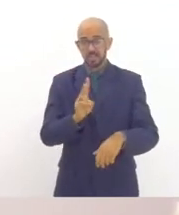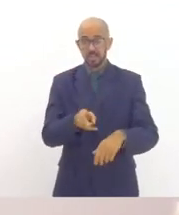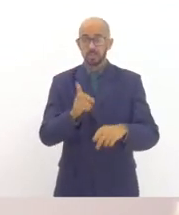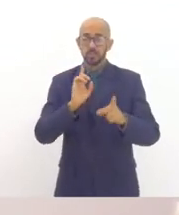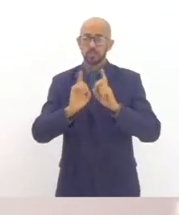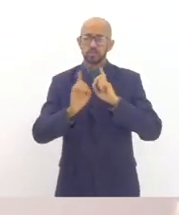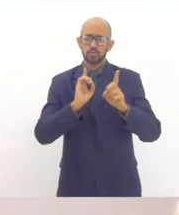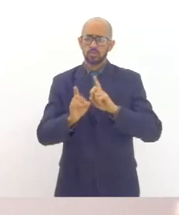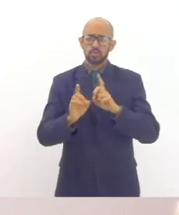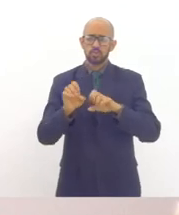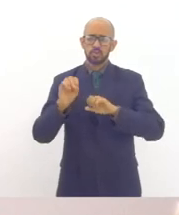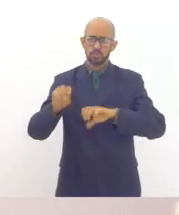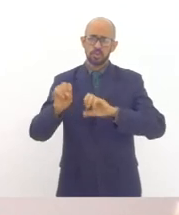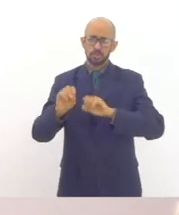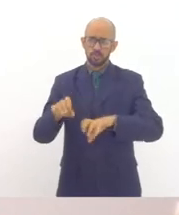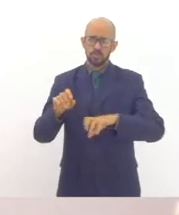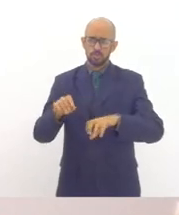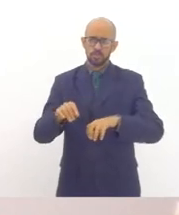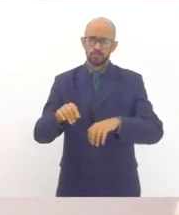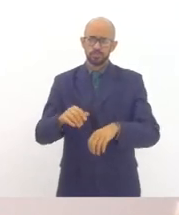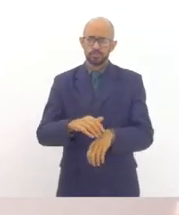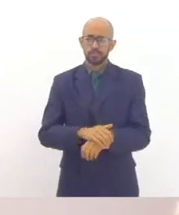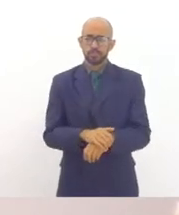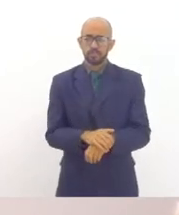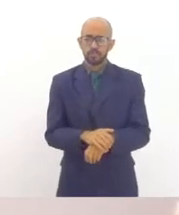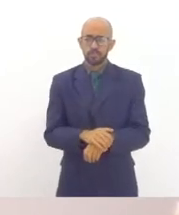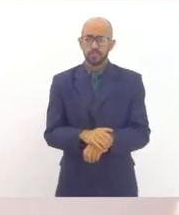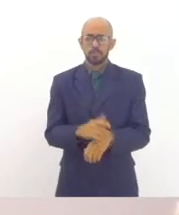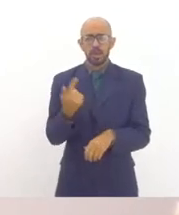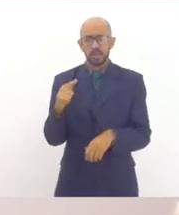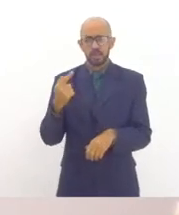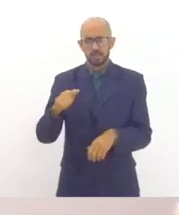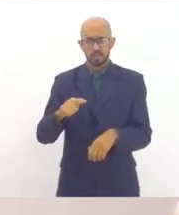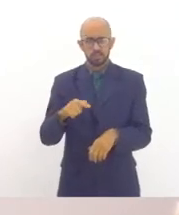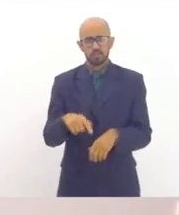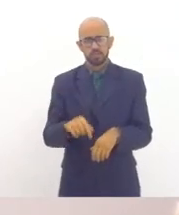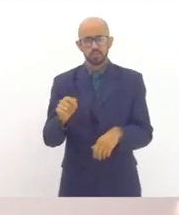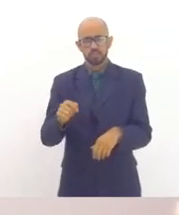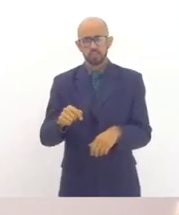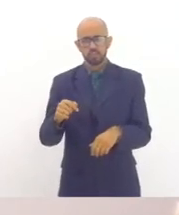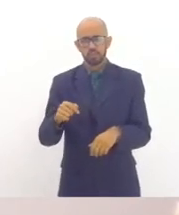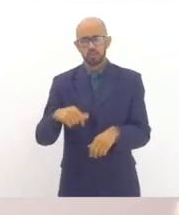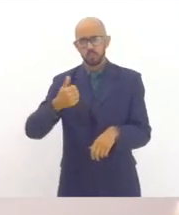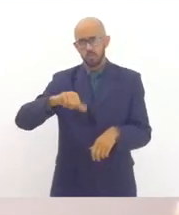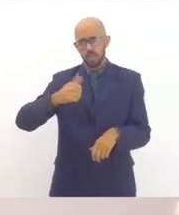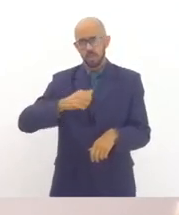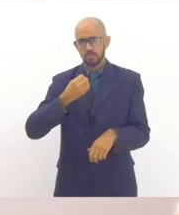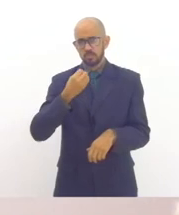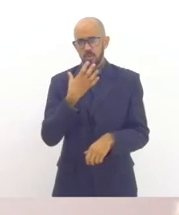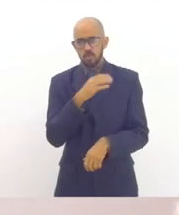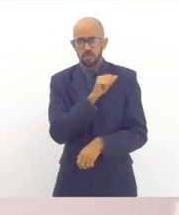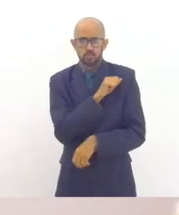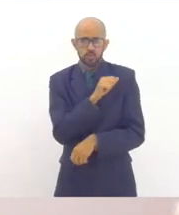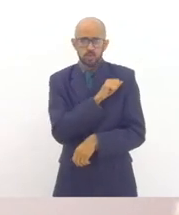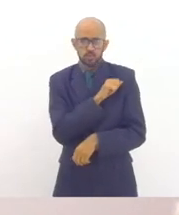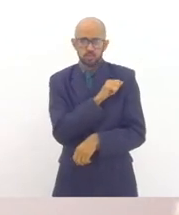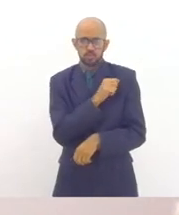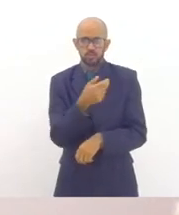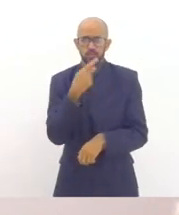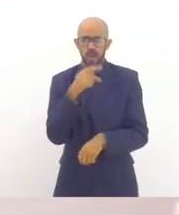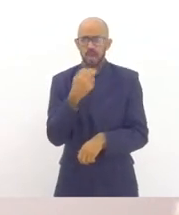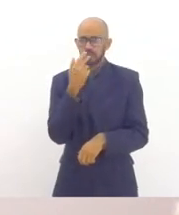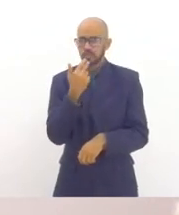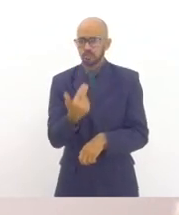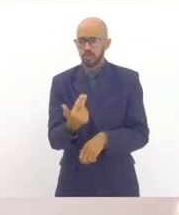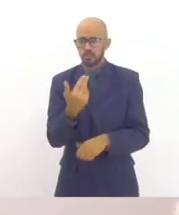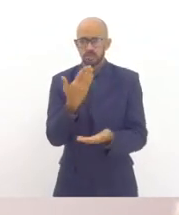educação para garantir uma educação de qualidade para todos os estudantes do Rio de Janeiro. E, por isso, falar da ampliação de idiomas nas escolas é